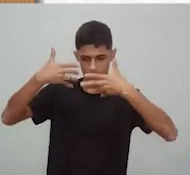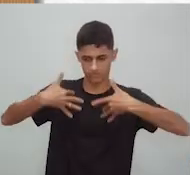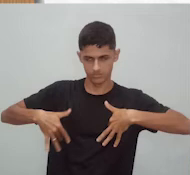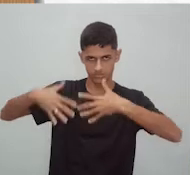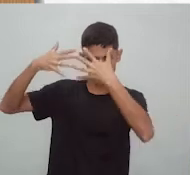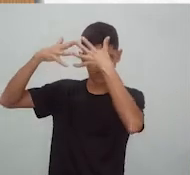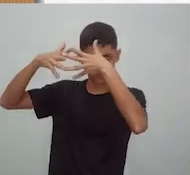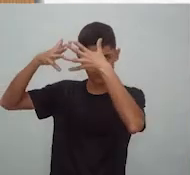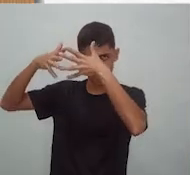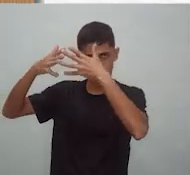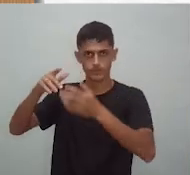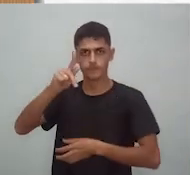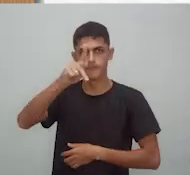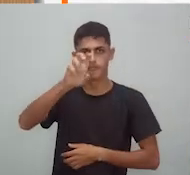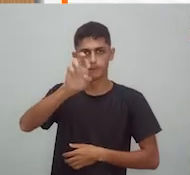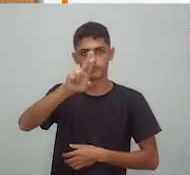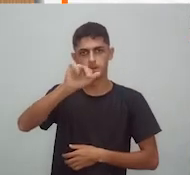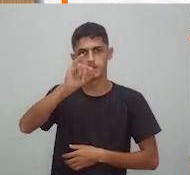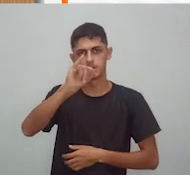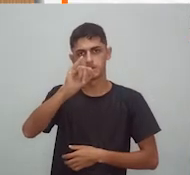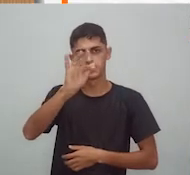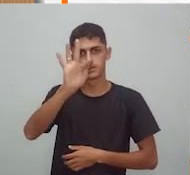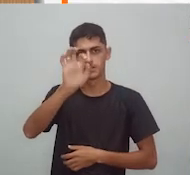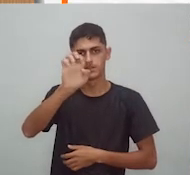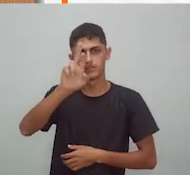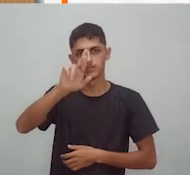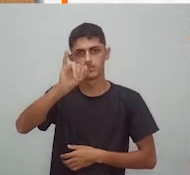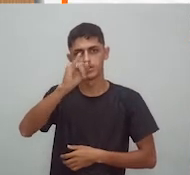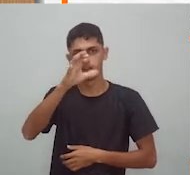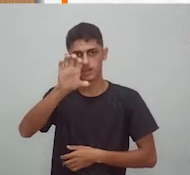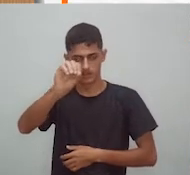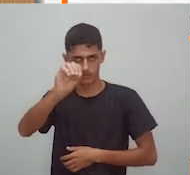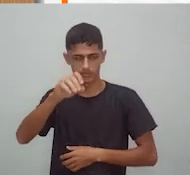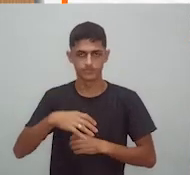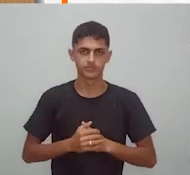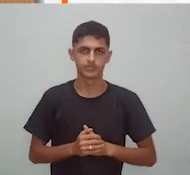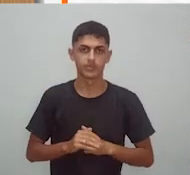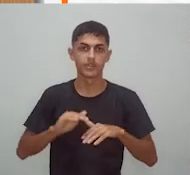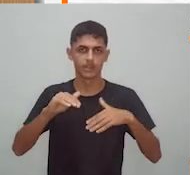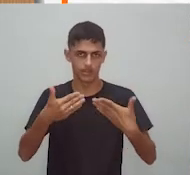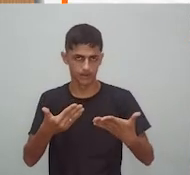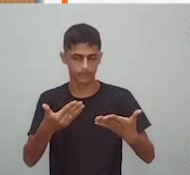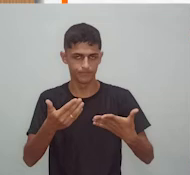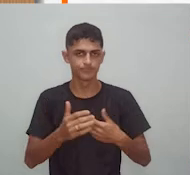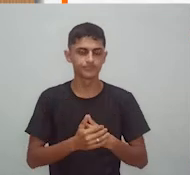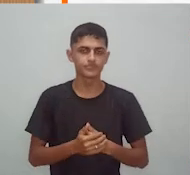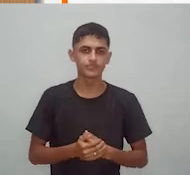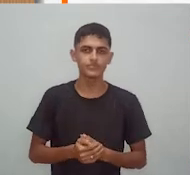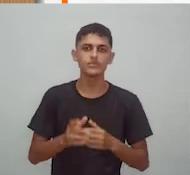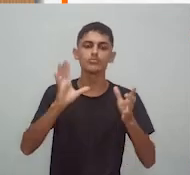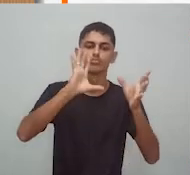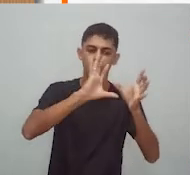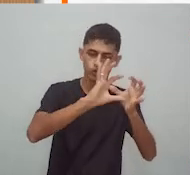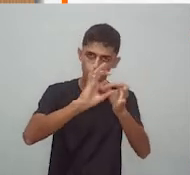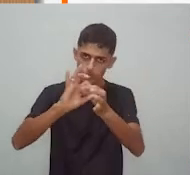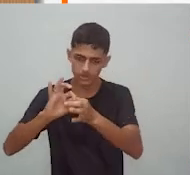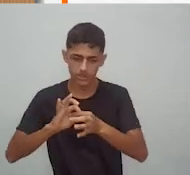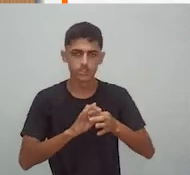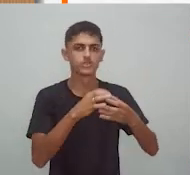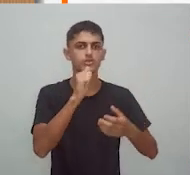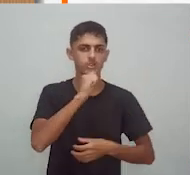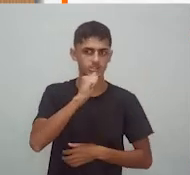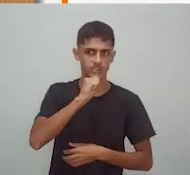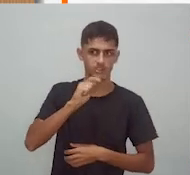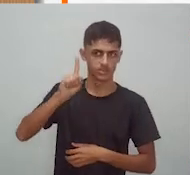involuntárias. Então, continuando, no nosso sistema nervoso periférico também, na parte da realização